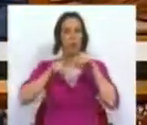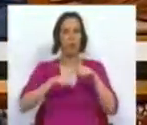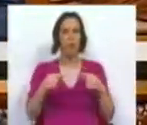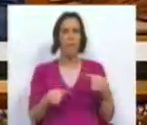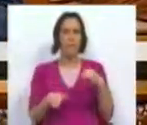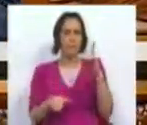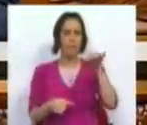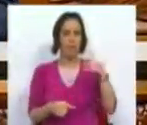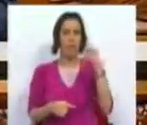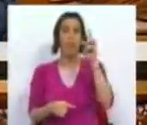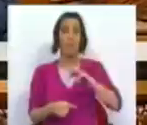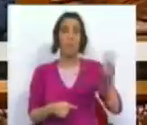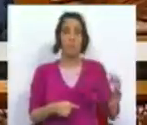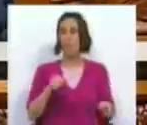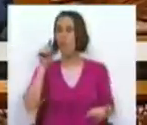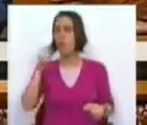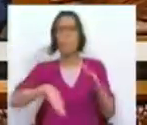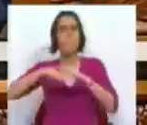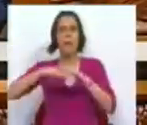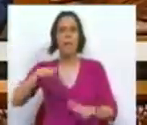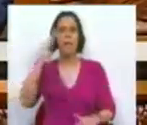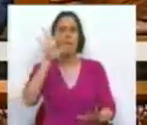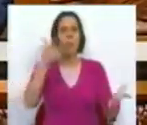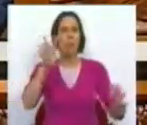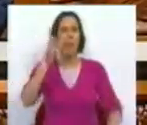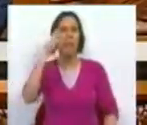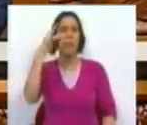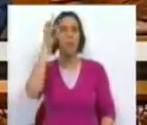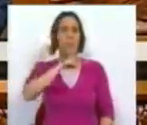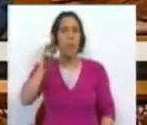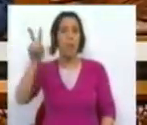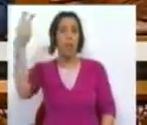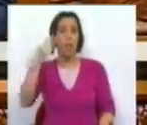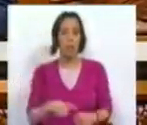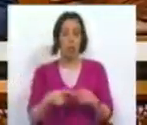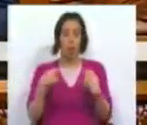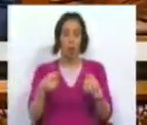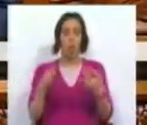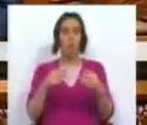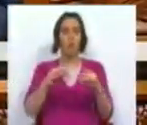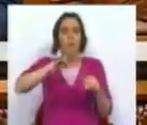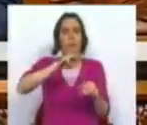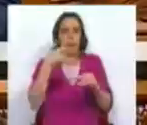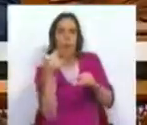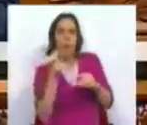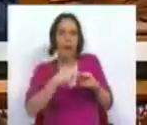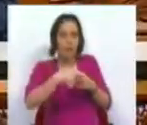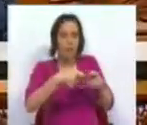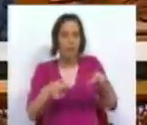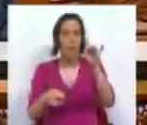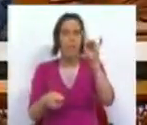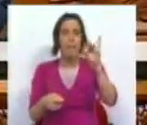entre o mínimo de 6,3 milhões de euros e o máximo de quase 31 milhões de euros. Que o custo por metro quadrado vá